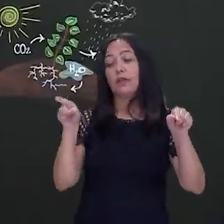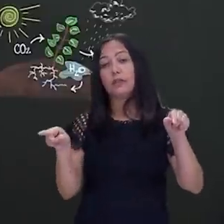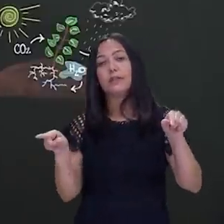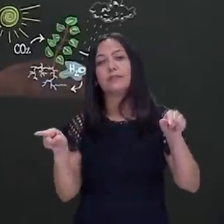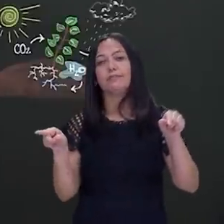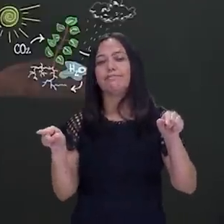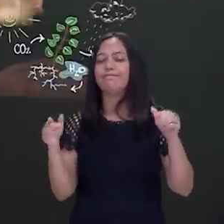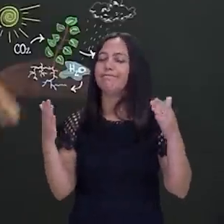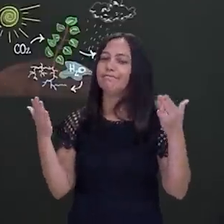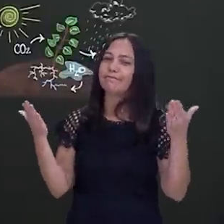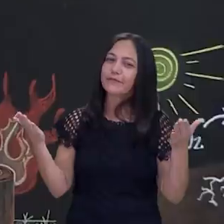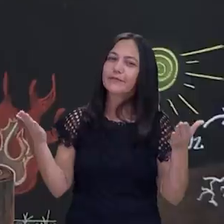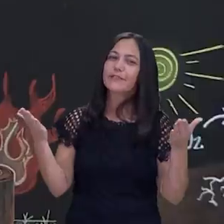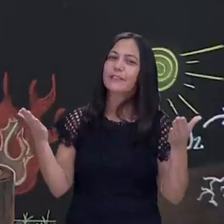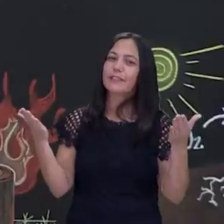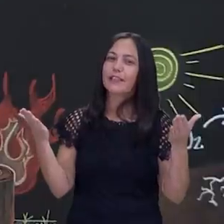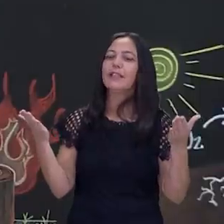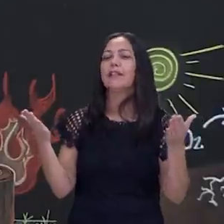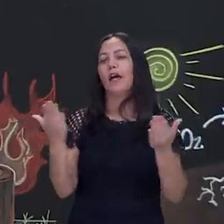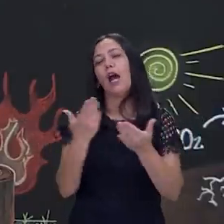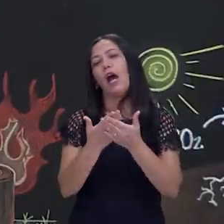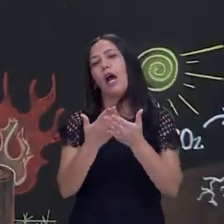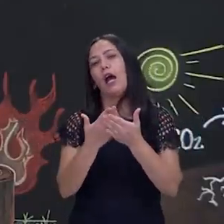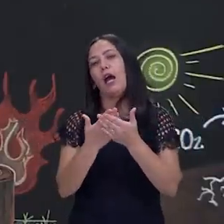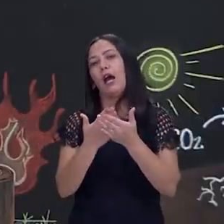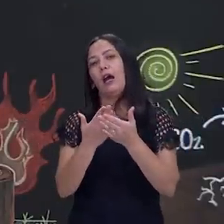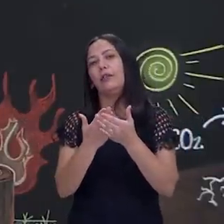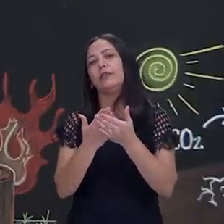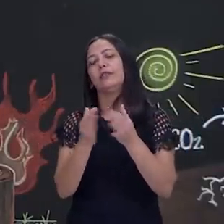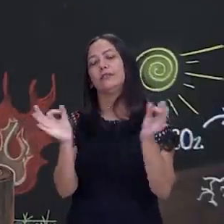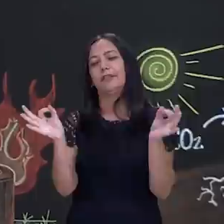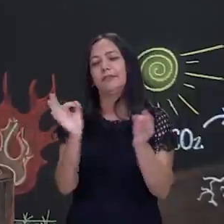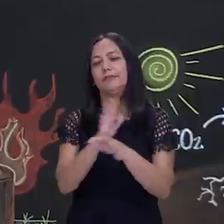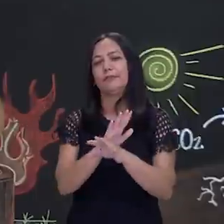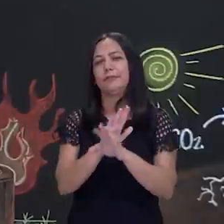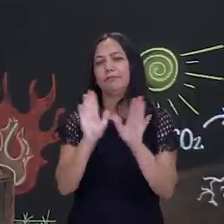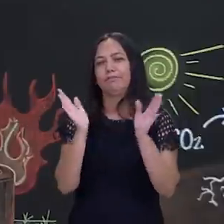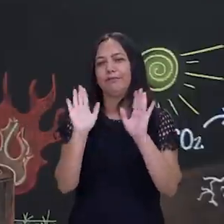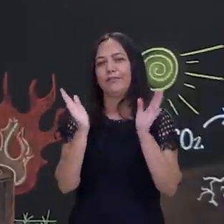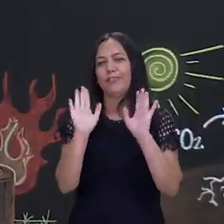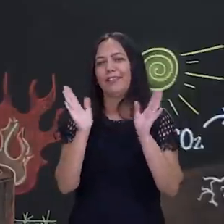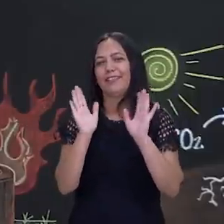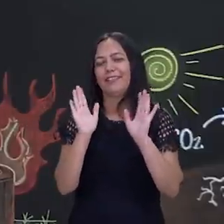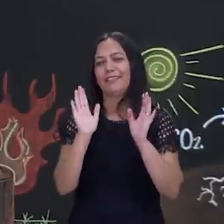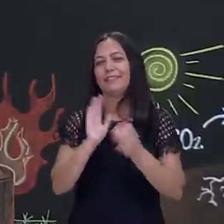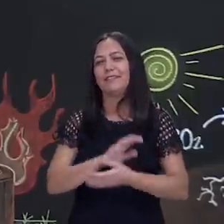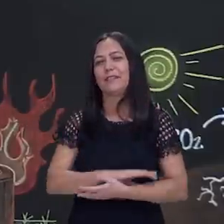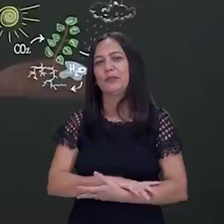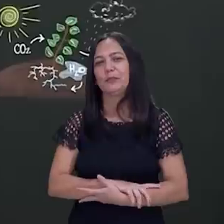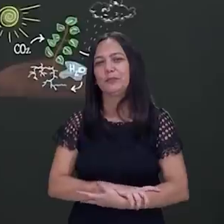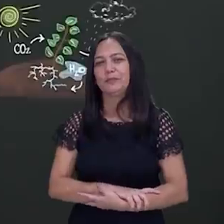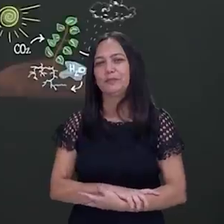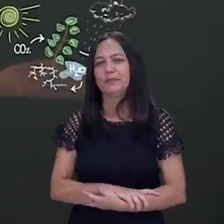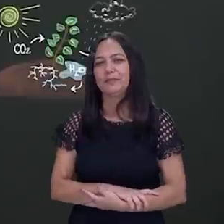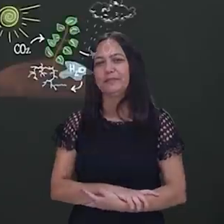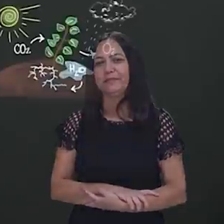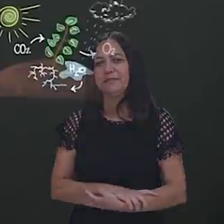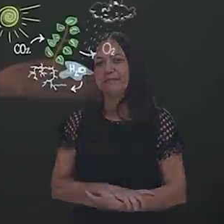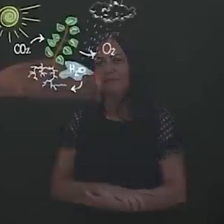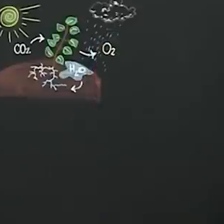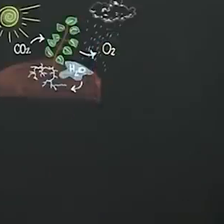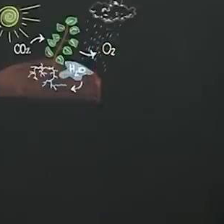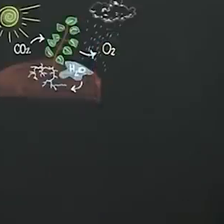química? Então, podemos concluir nossa aula de hoje e até a próxima. Tchauzinho!